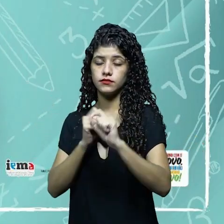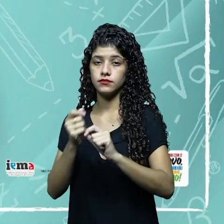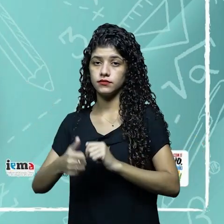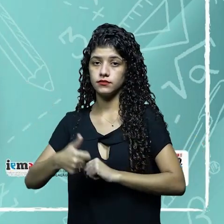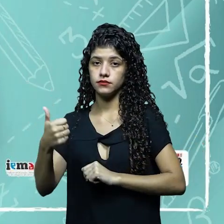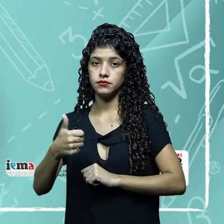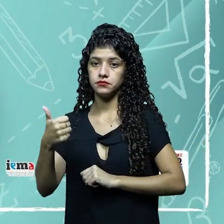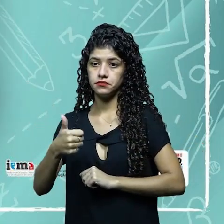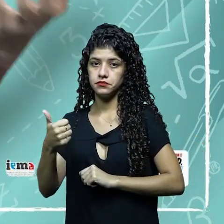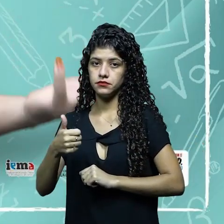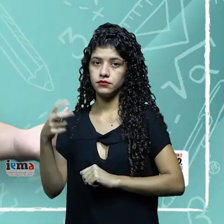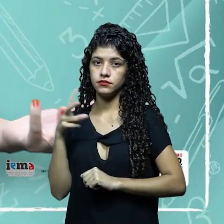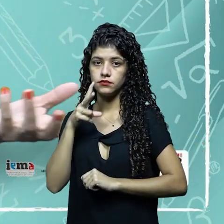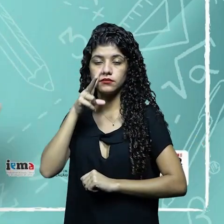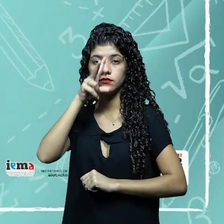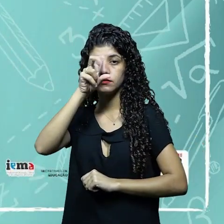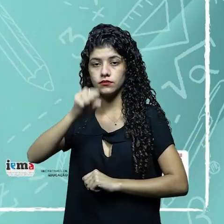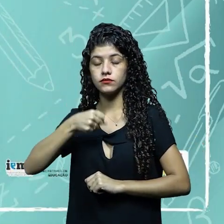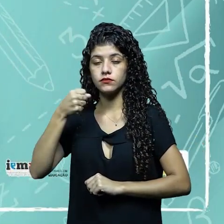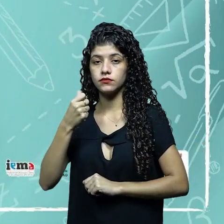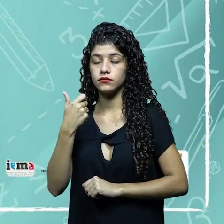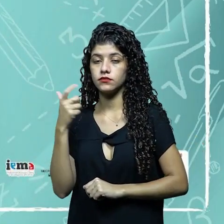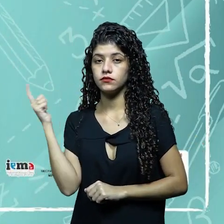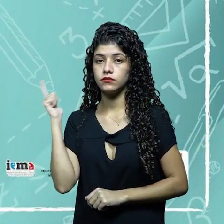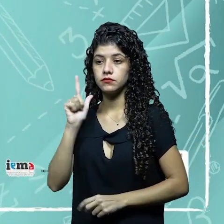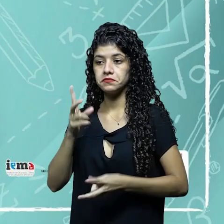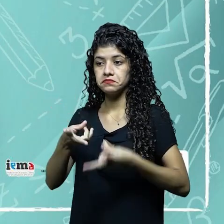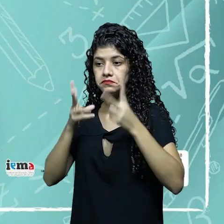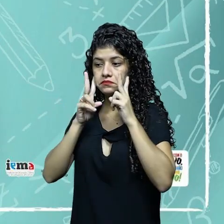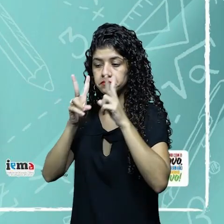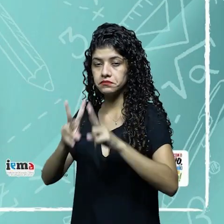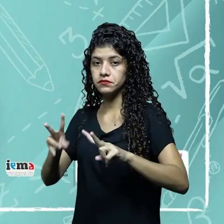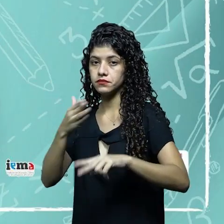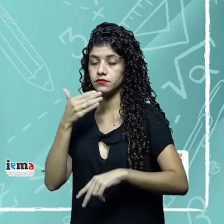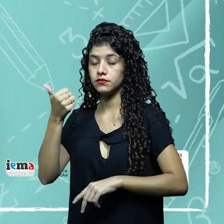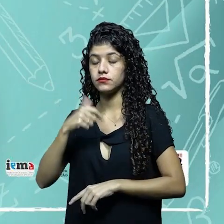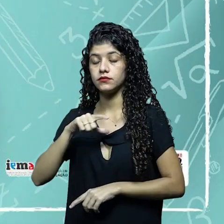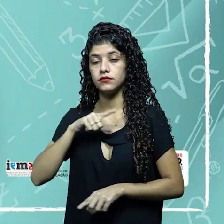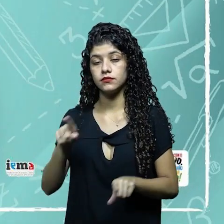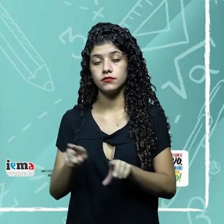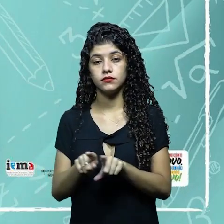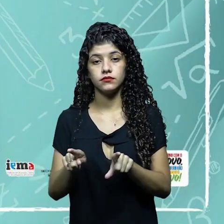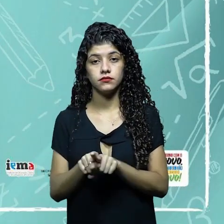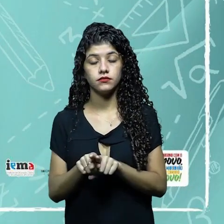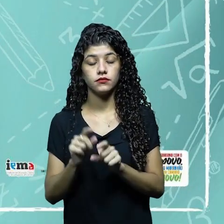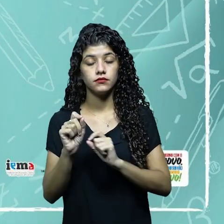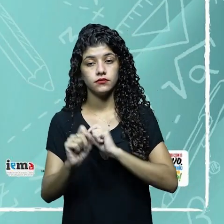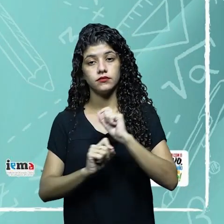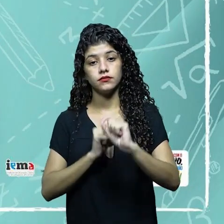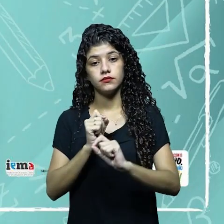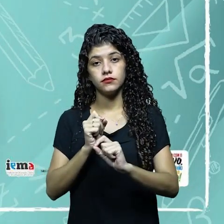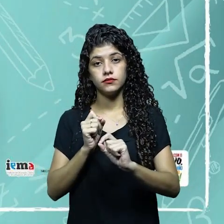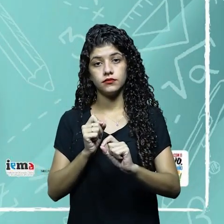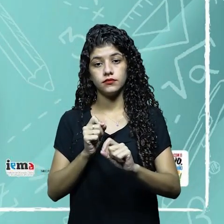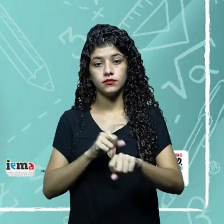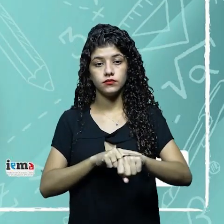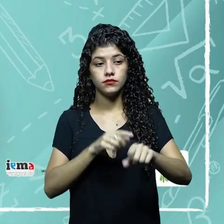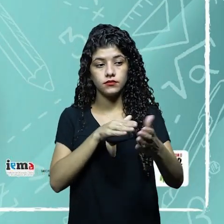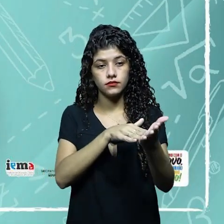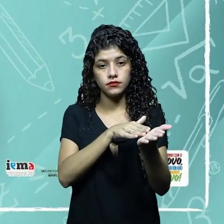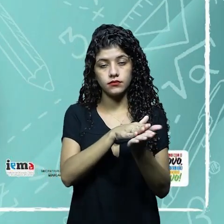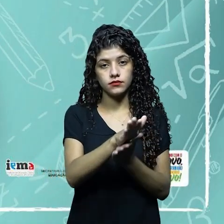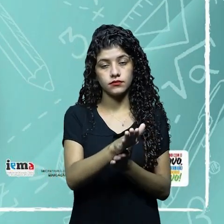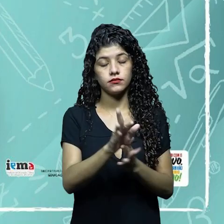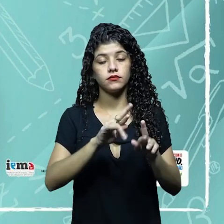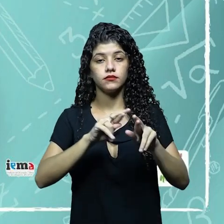mais fortes, né? Que você consegue ter uma visibilidade melhor, e você vai ter as linhas para plotagem. Elas são um